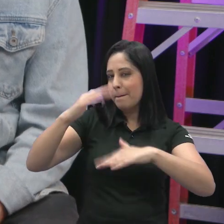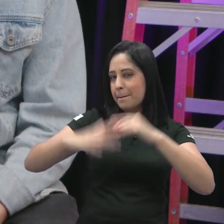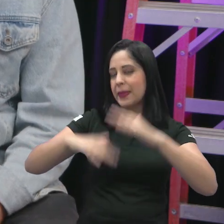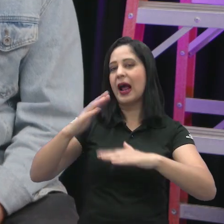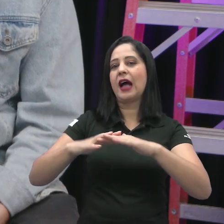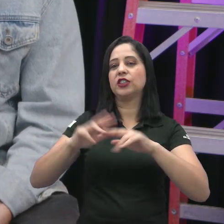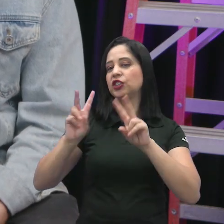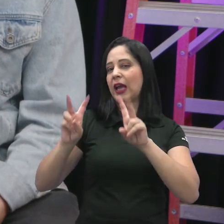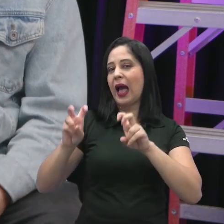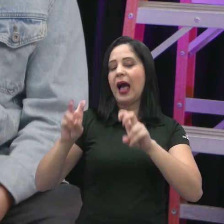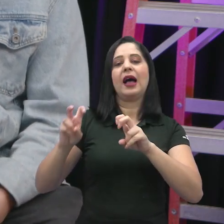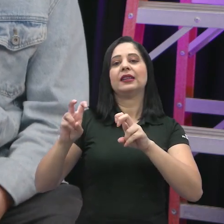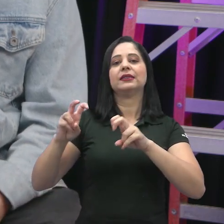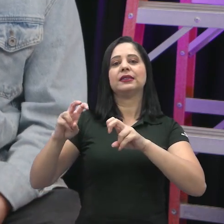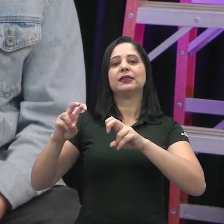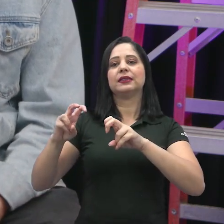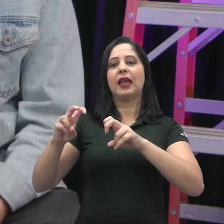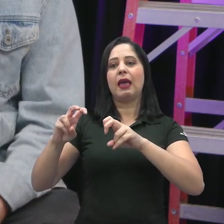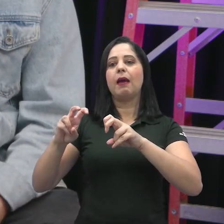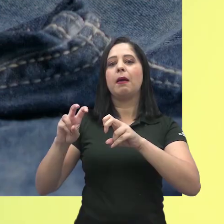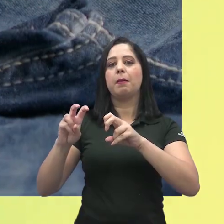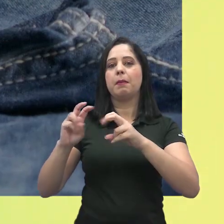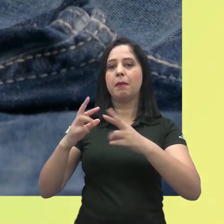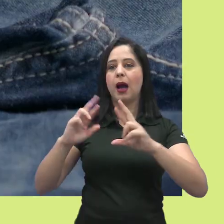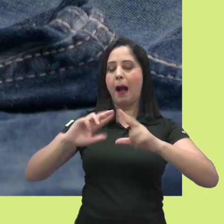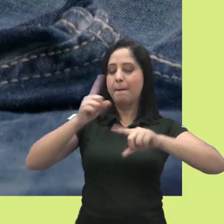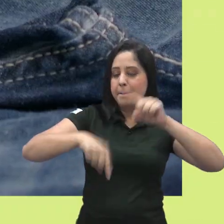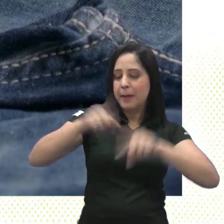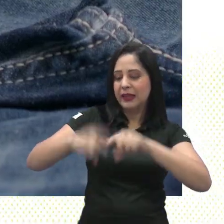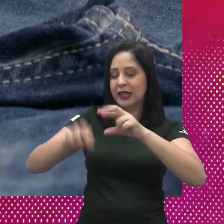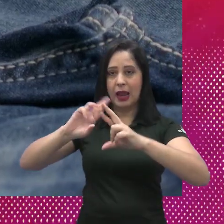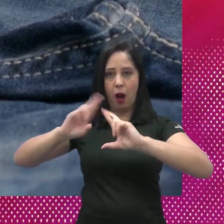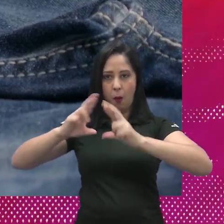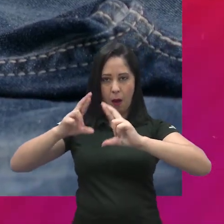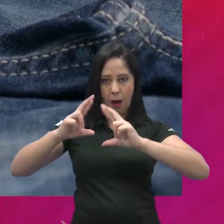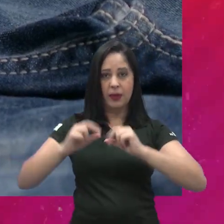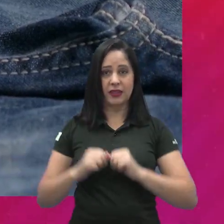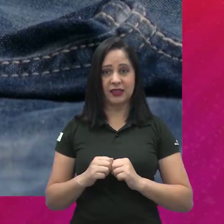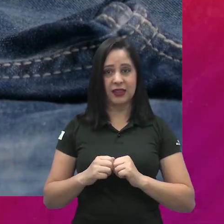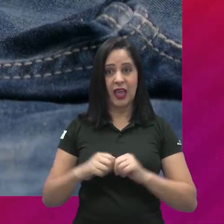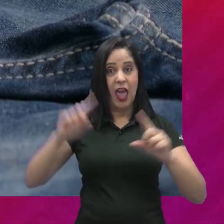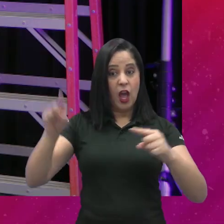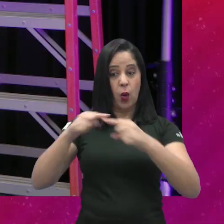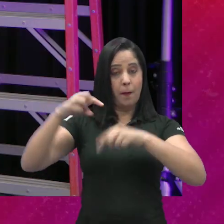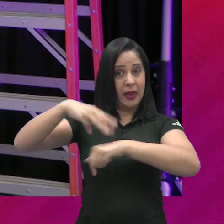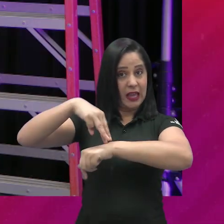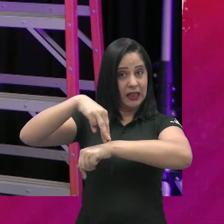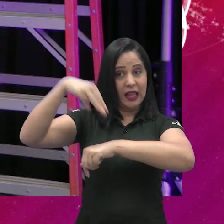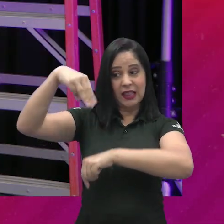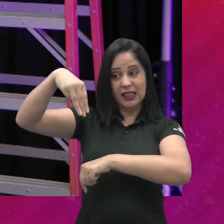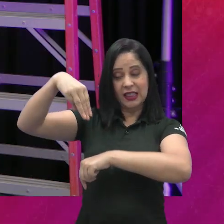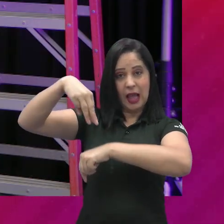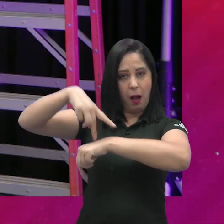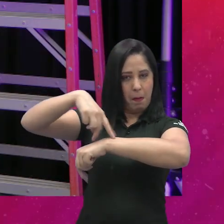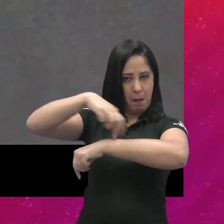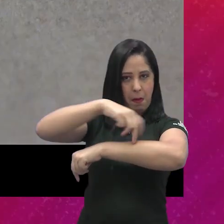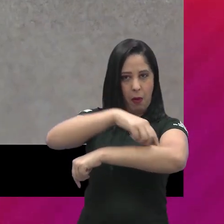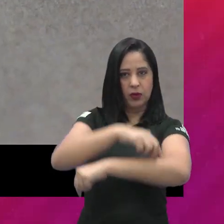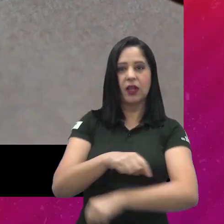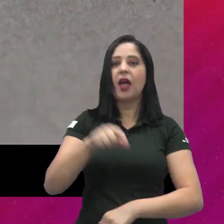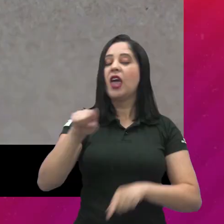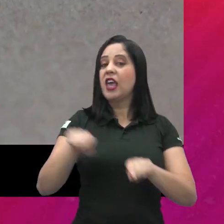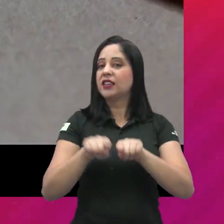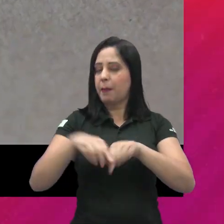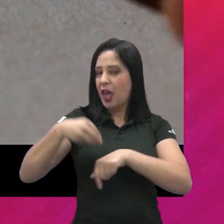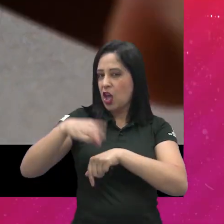está em alta no mundo da moda. E elas ainda vão dar aqueles toques para você reaproveitar aquela roupa que está parada no guarda-roupa. Para